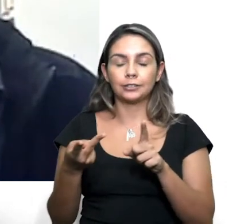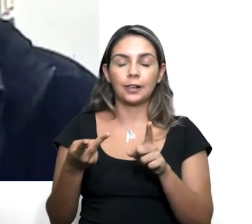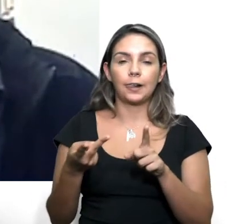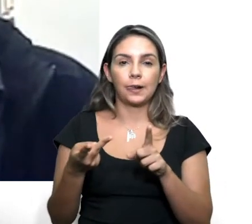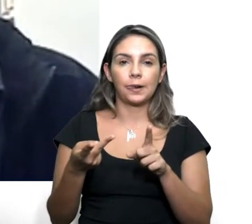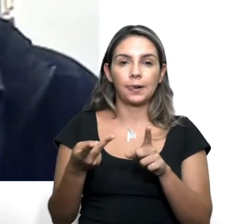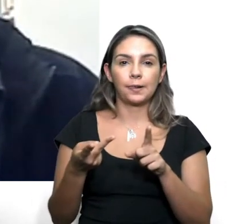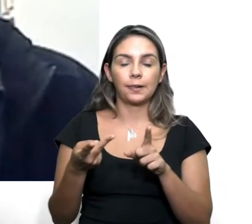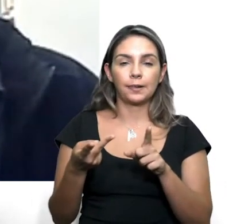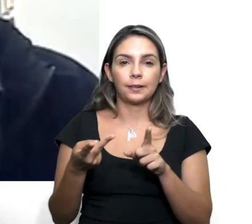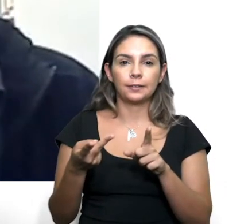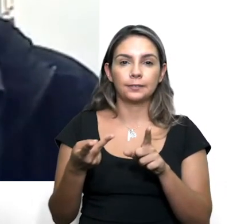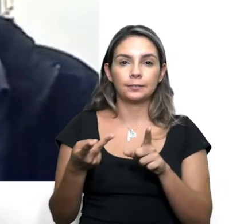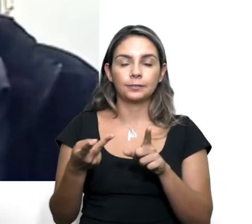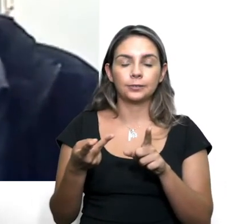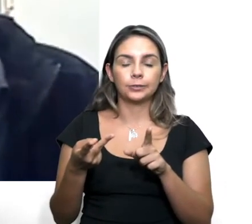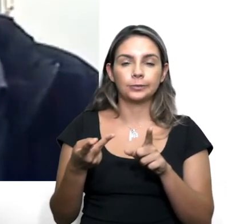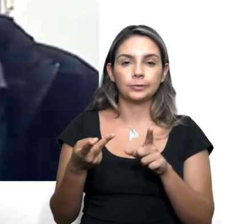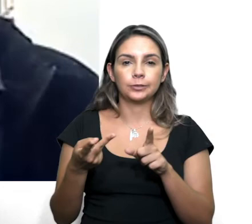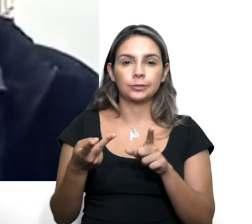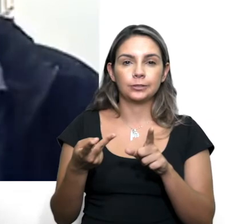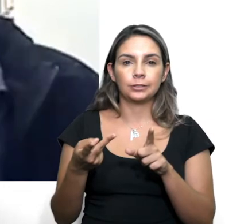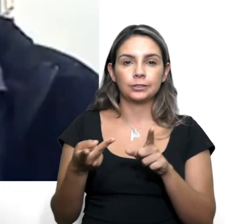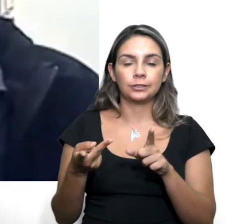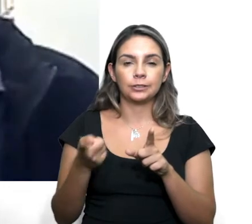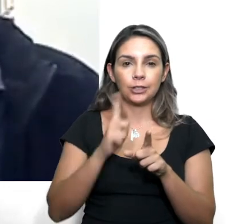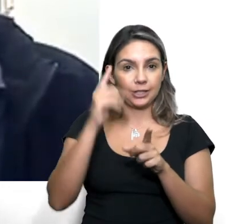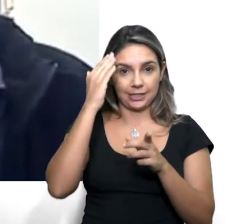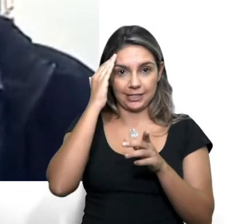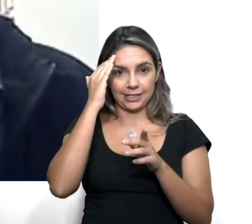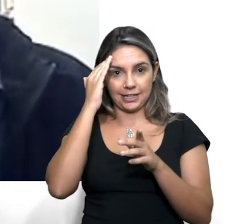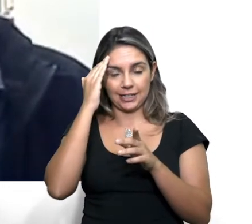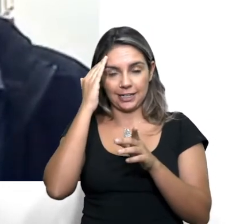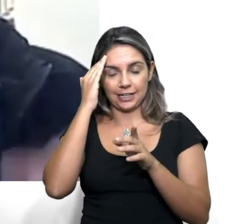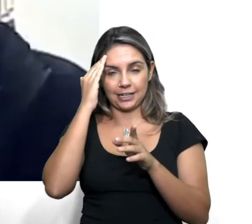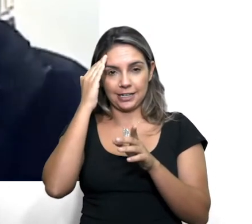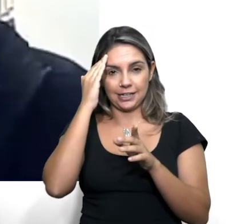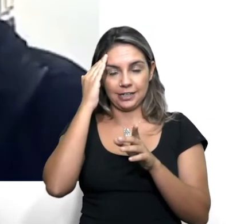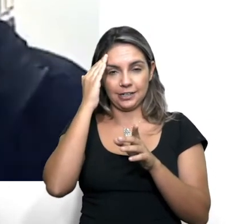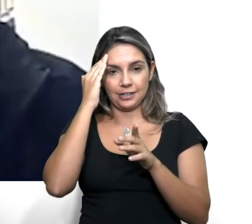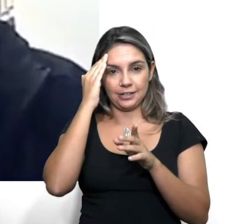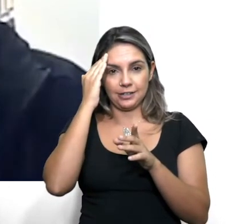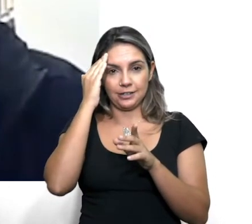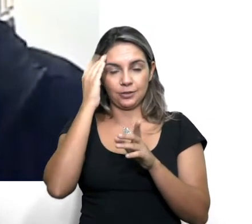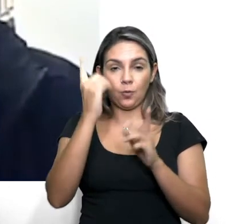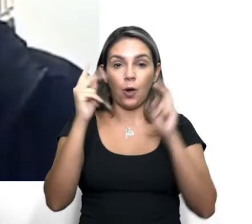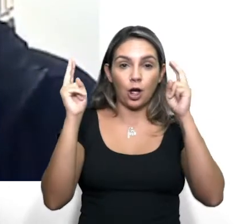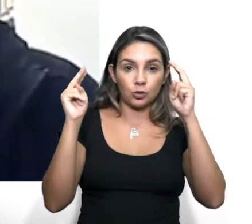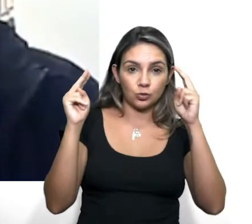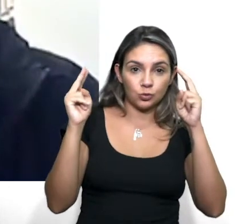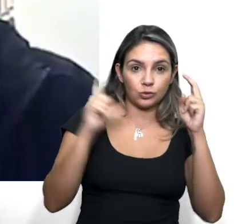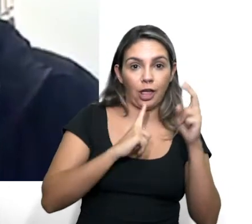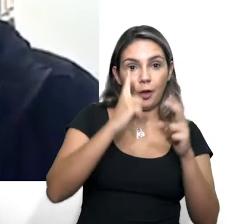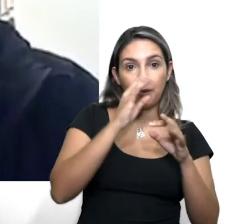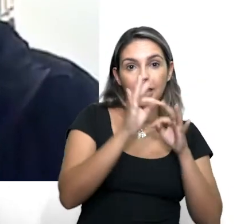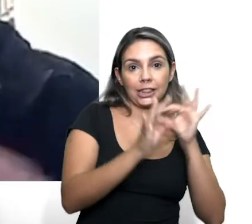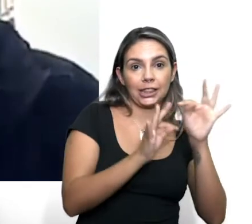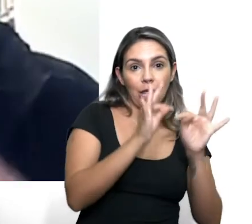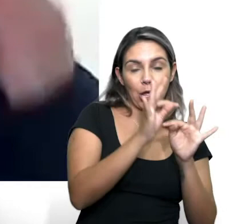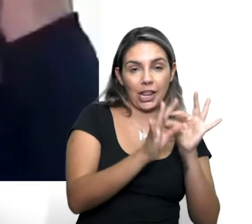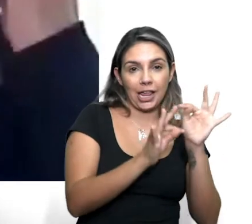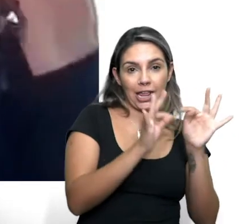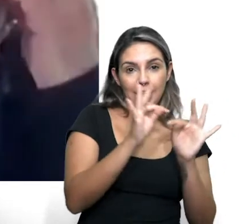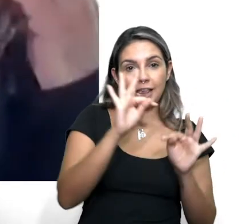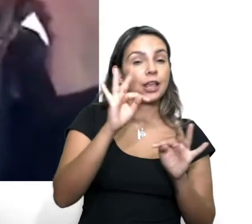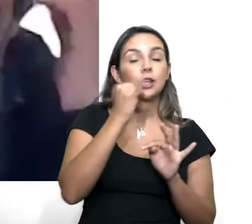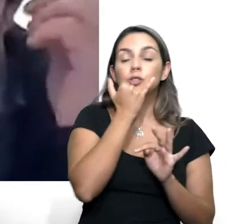o ensino parte de um pressuposto que, no meu entender, é errado, parte do pressuposto que sobre um assunto há uma teoria. E a internet,